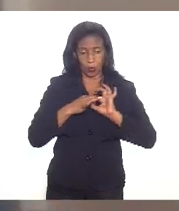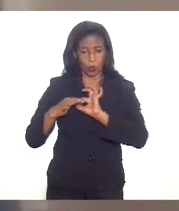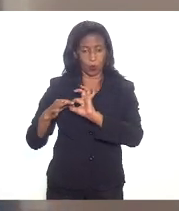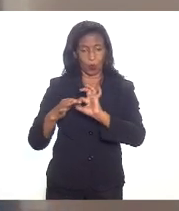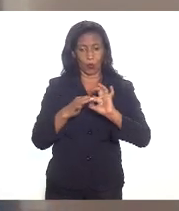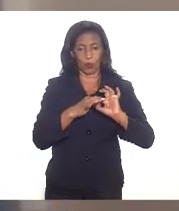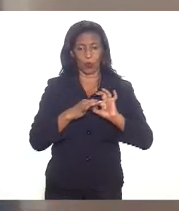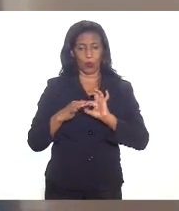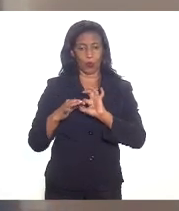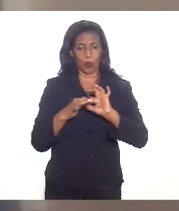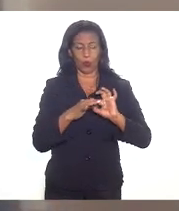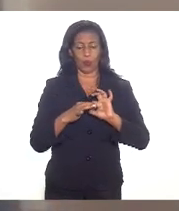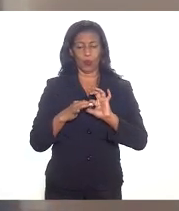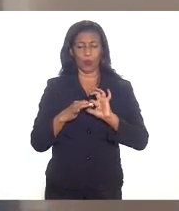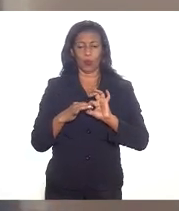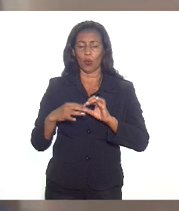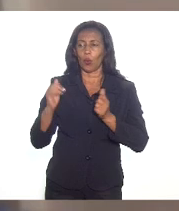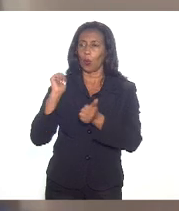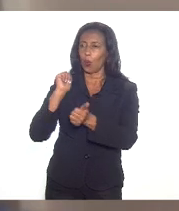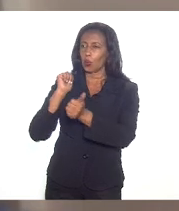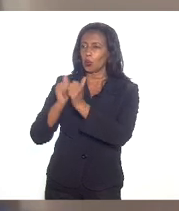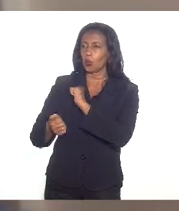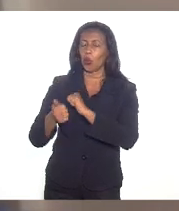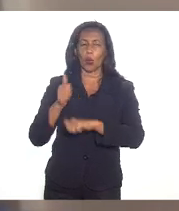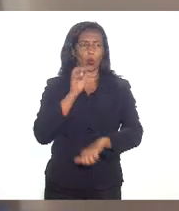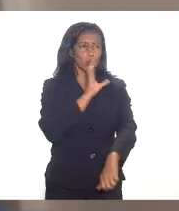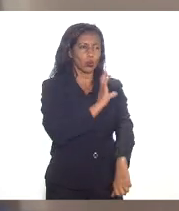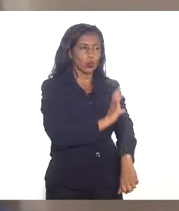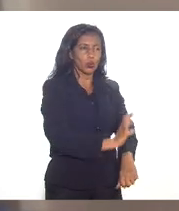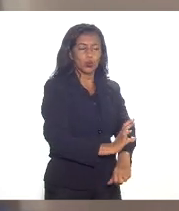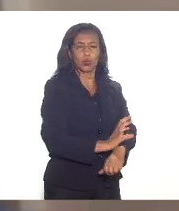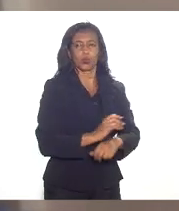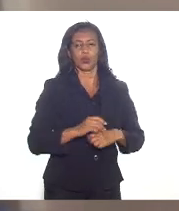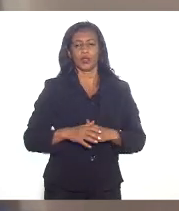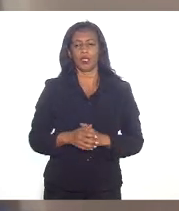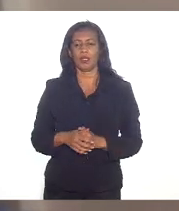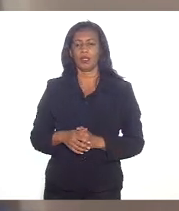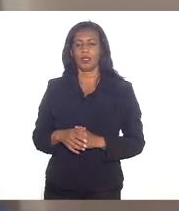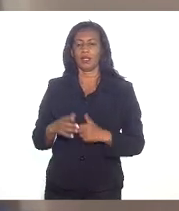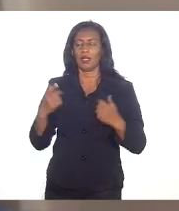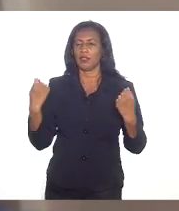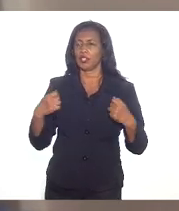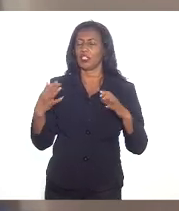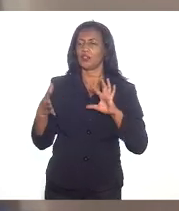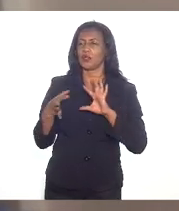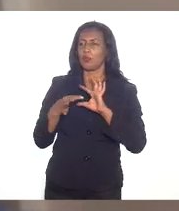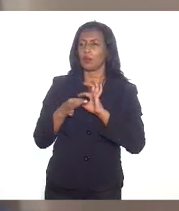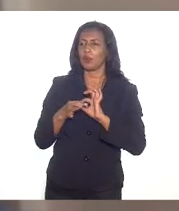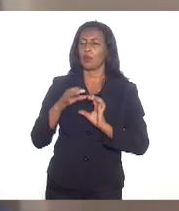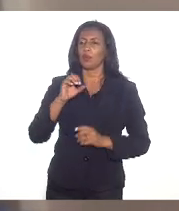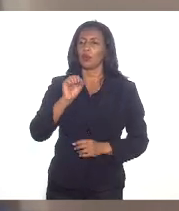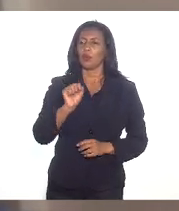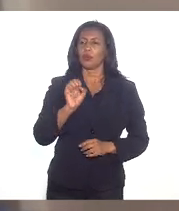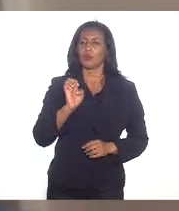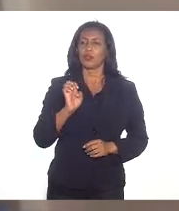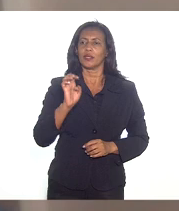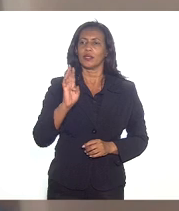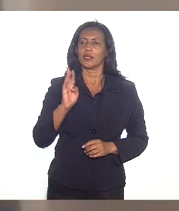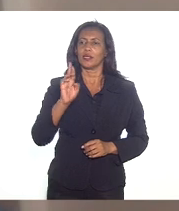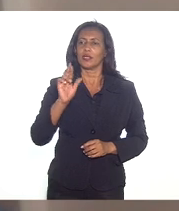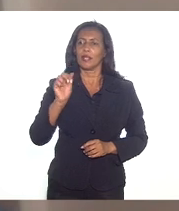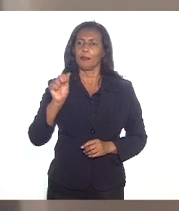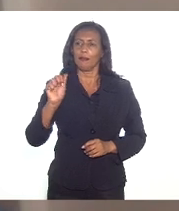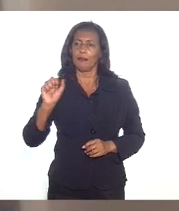vinculadas ao turismo, entretenimento, esporte, cultura e mídia. A gente fez um livro para o Sebrae, alguns anos atrás, sobre